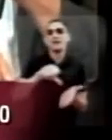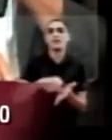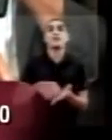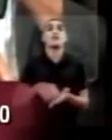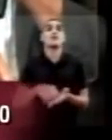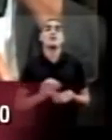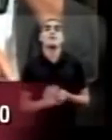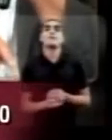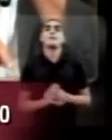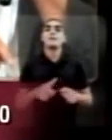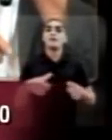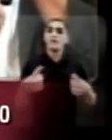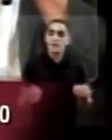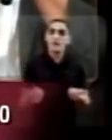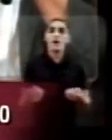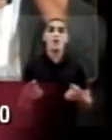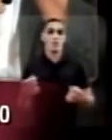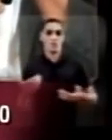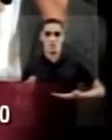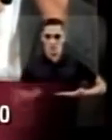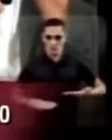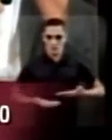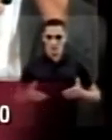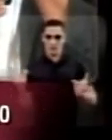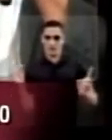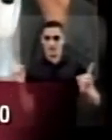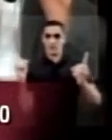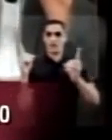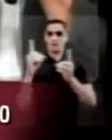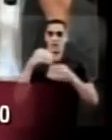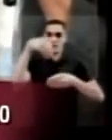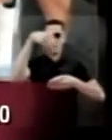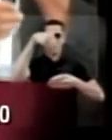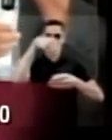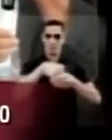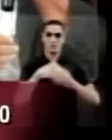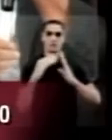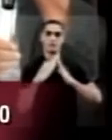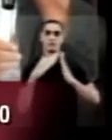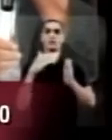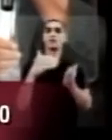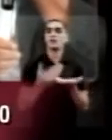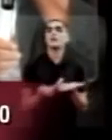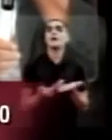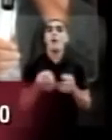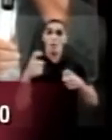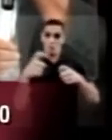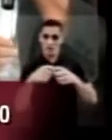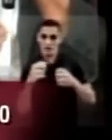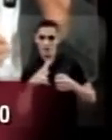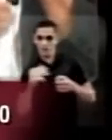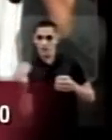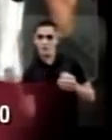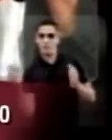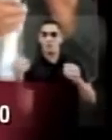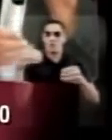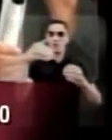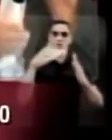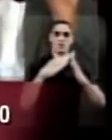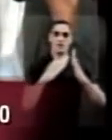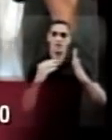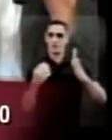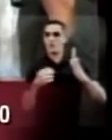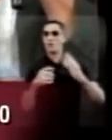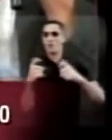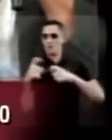serviço de atendimento domiciliar da Secretaria de Saúde tem catalogado esses idosos acamados e vai até